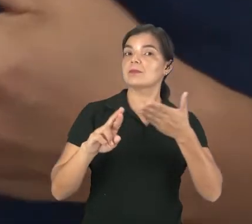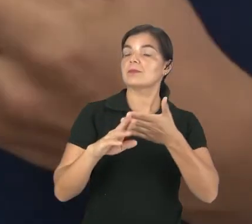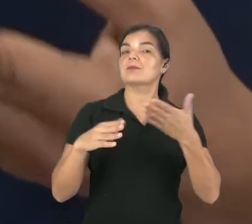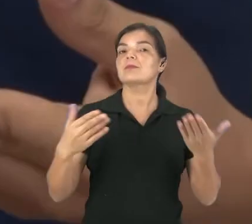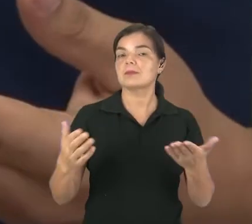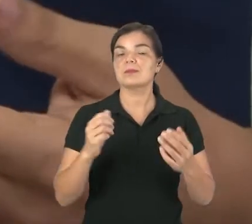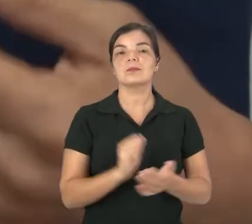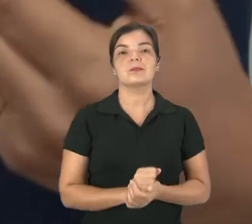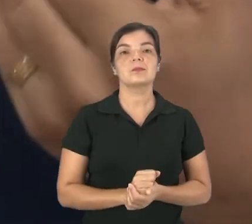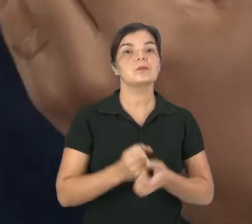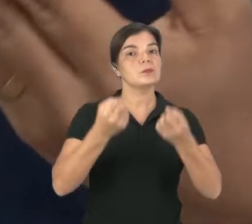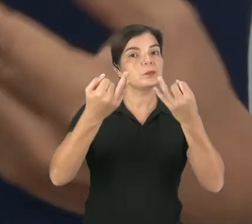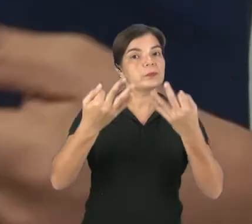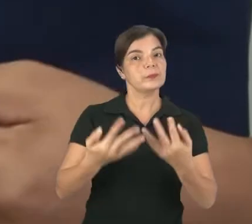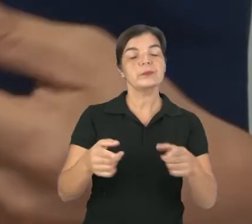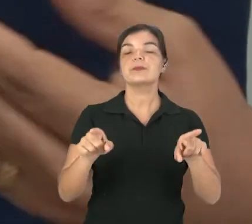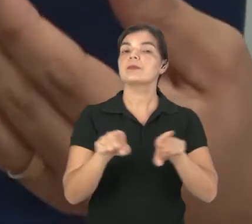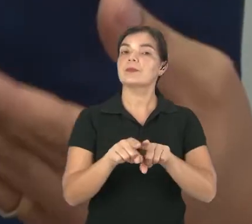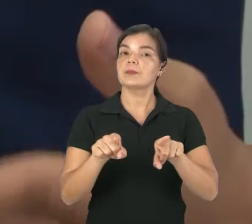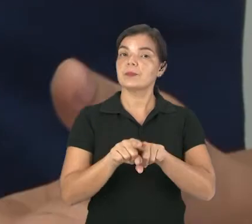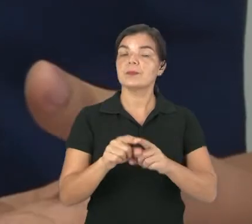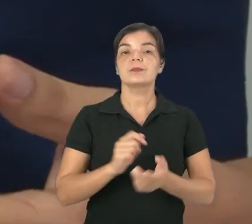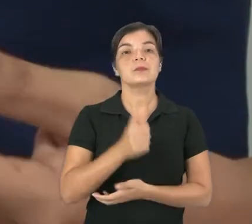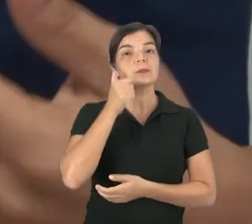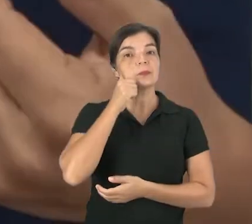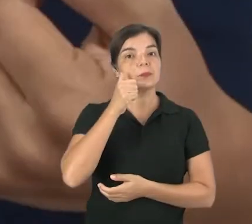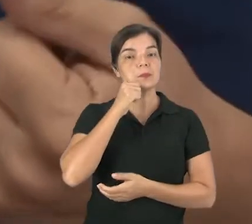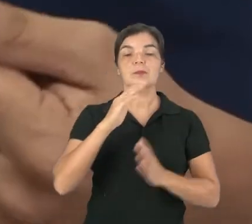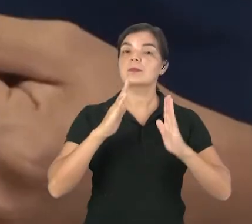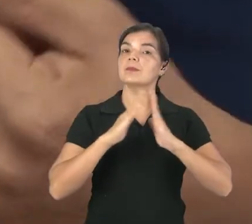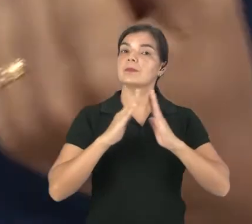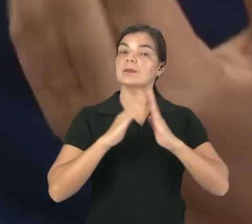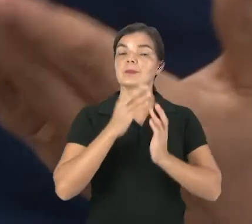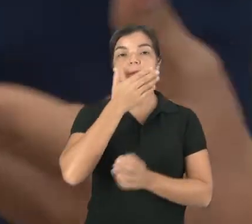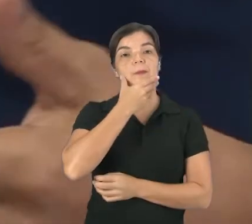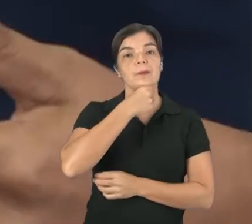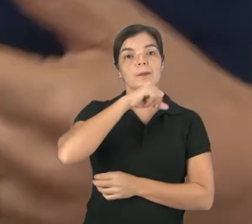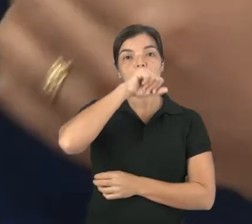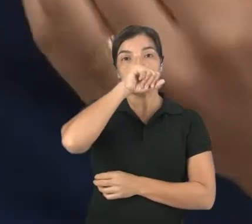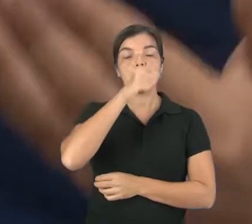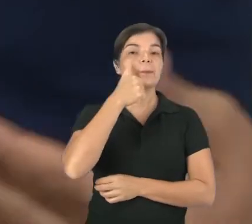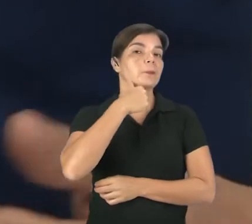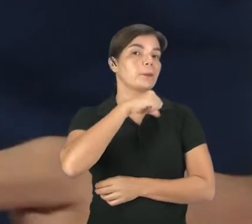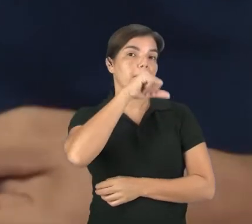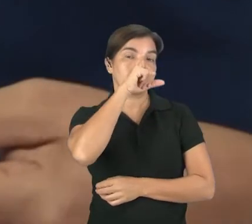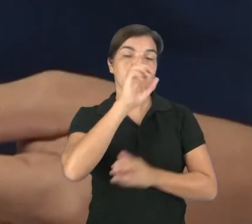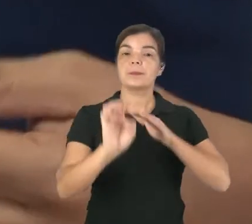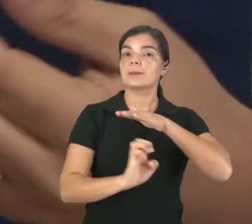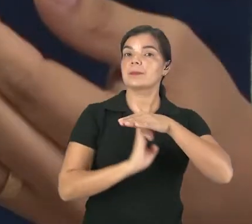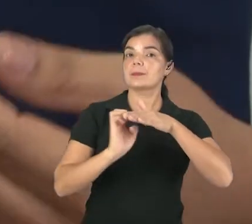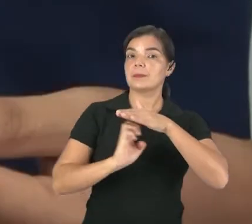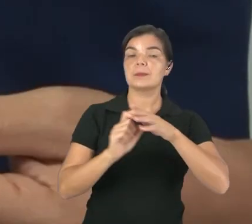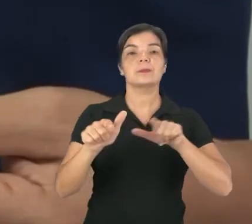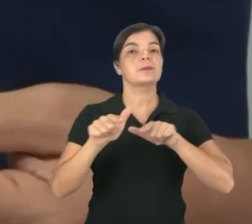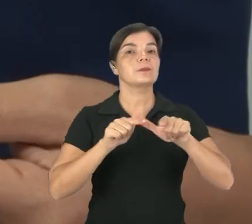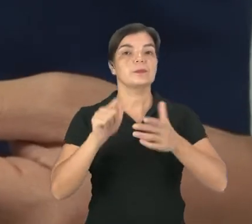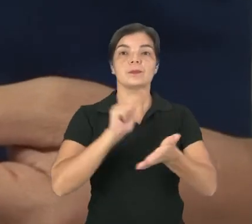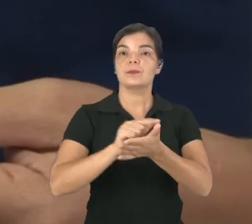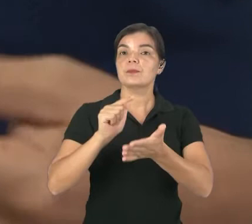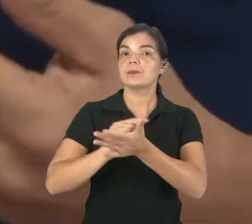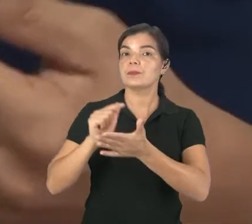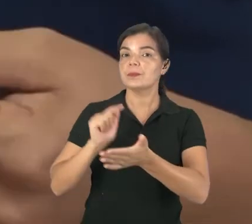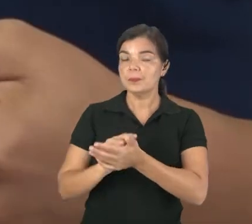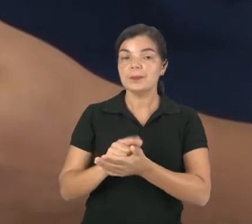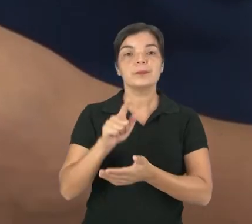propaganda? Podemos dizer que estão sendo destinadas às donas de casas, às mamães, às vovós, às empresas que trabalham com limpeza,